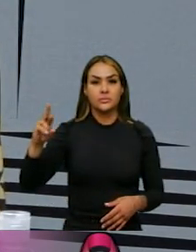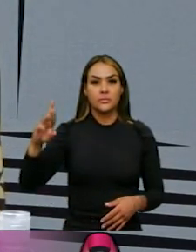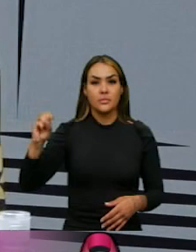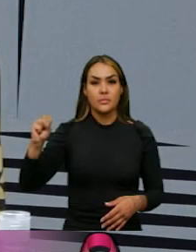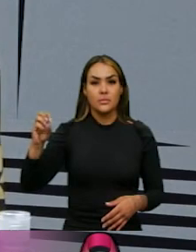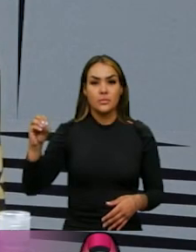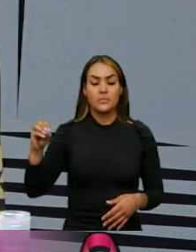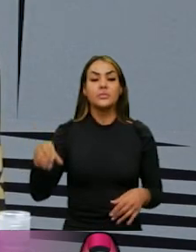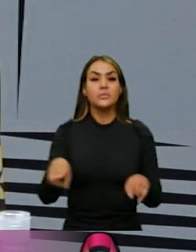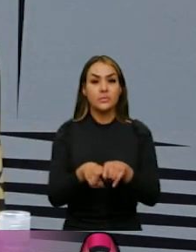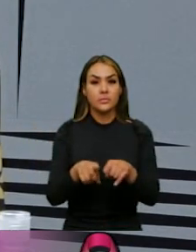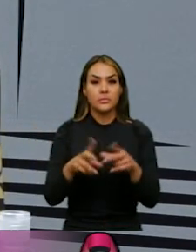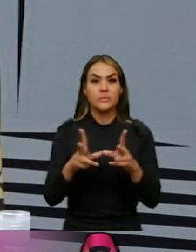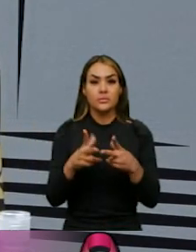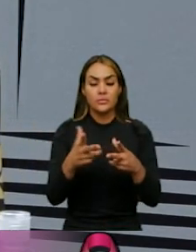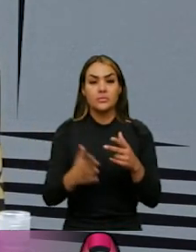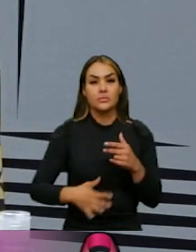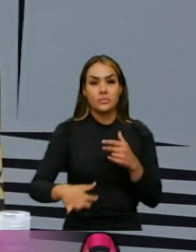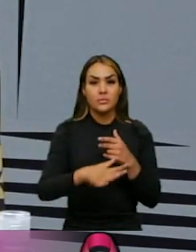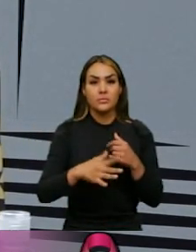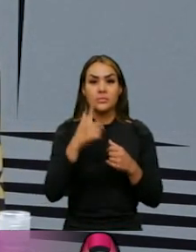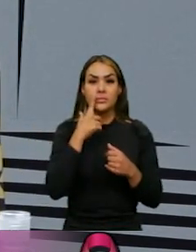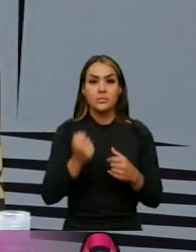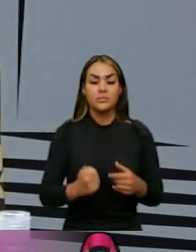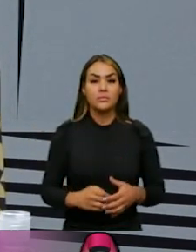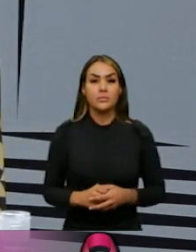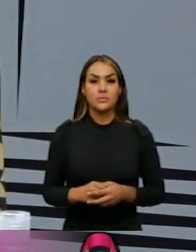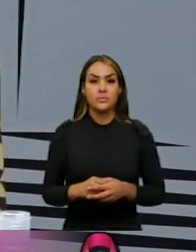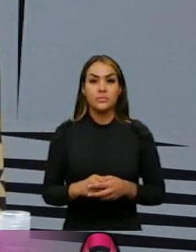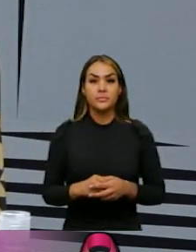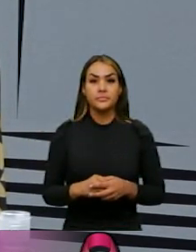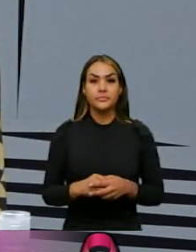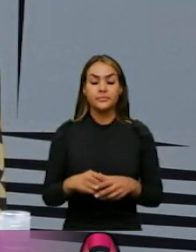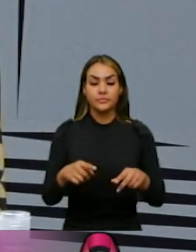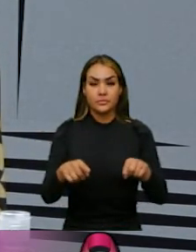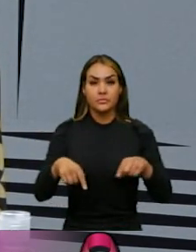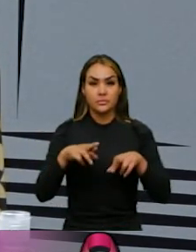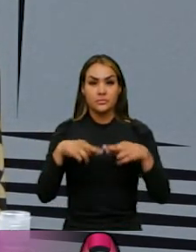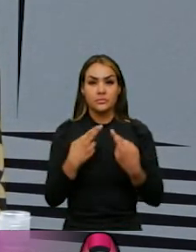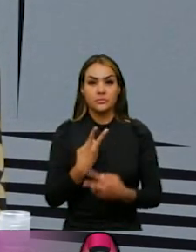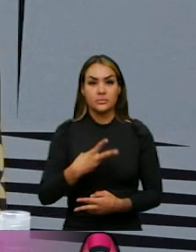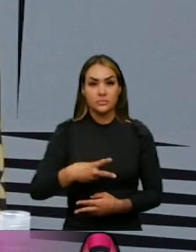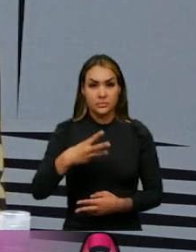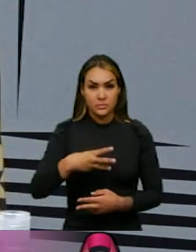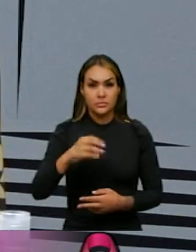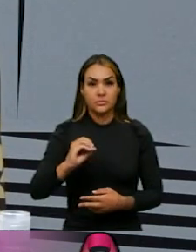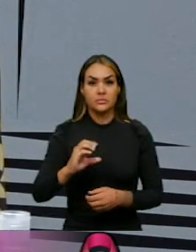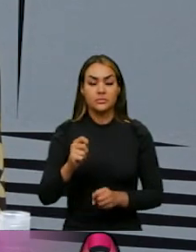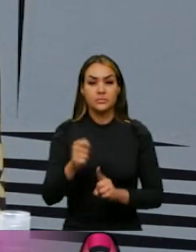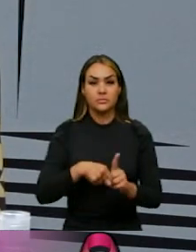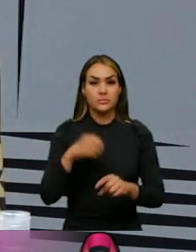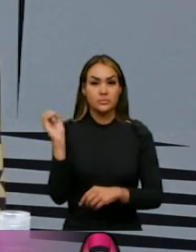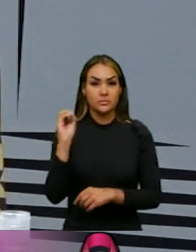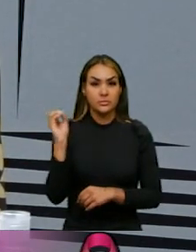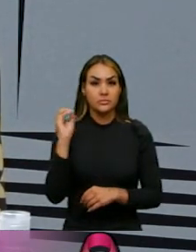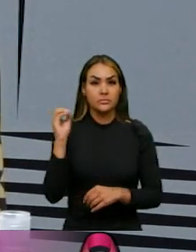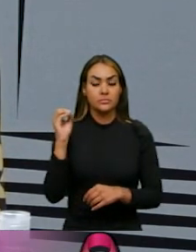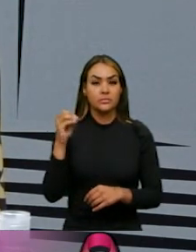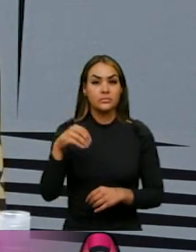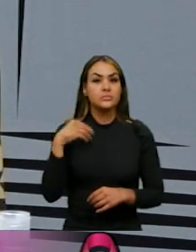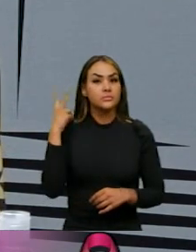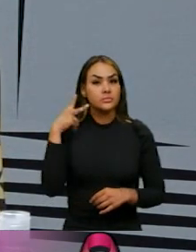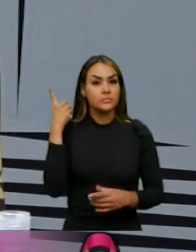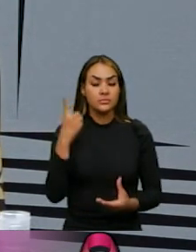às câmaras municipais da região de Araçatuba. Sala das Sessões, 30 de outubro de 2023, Antônio